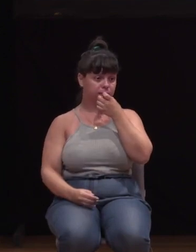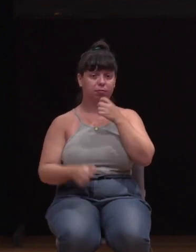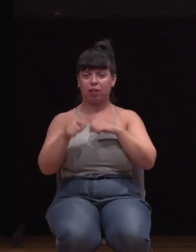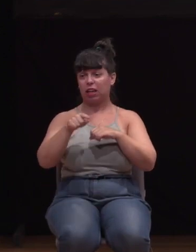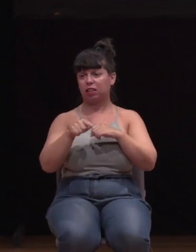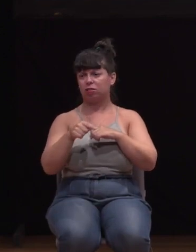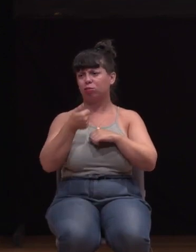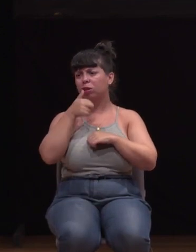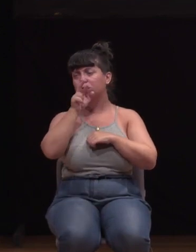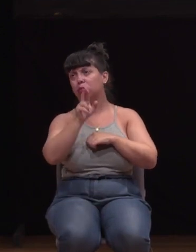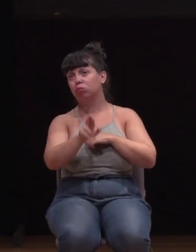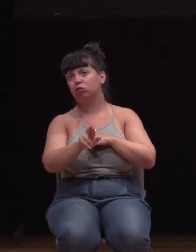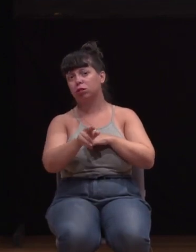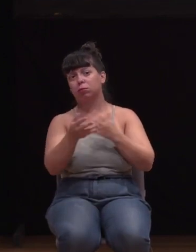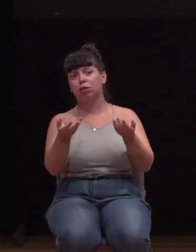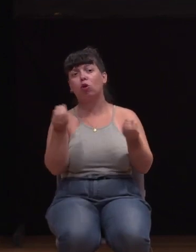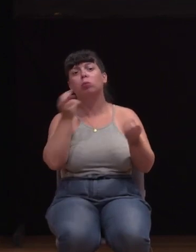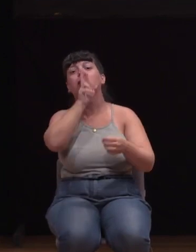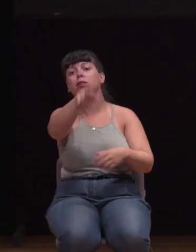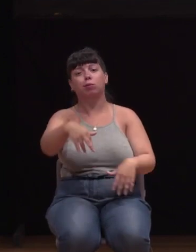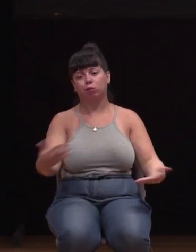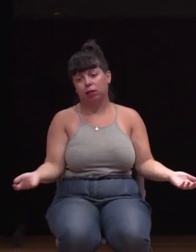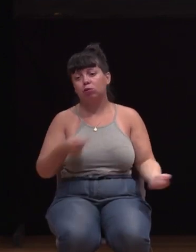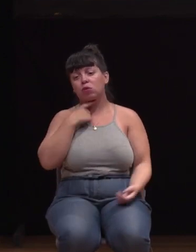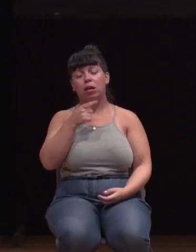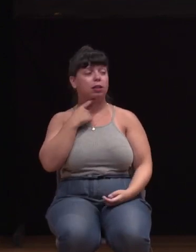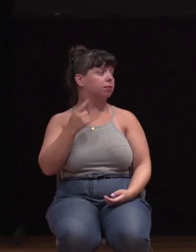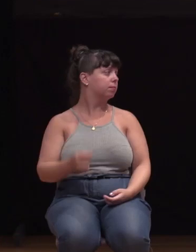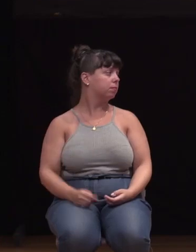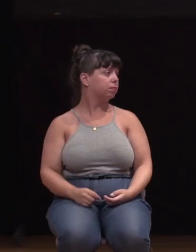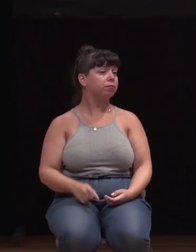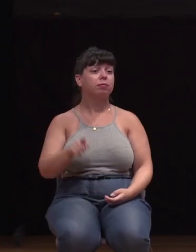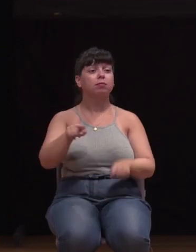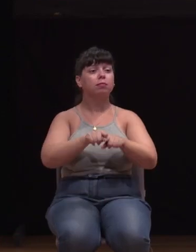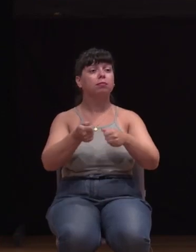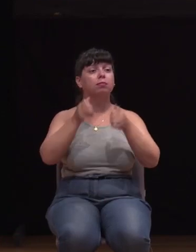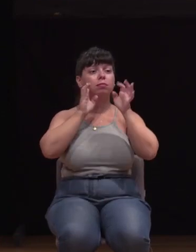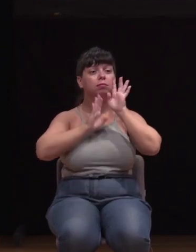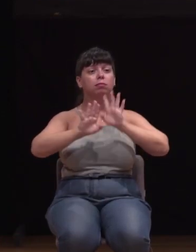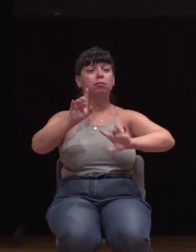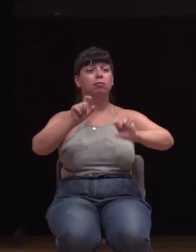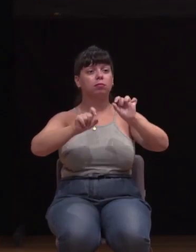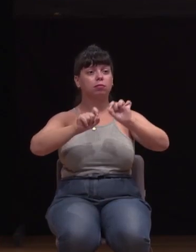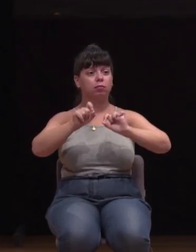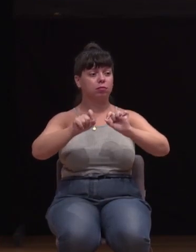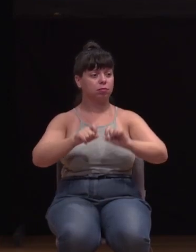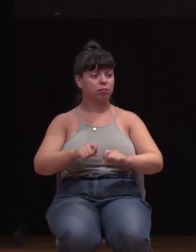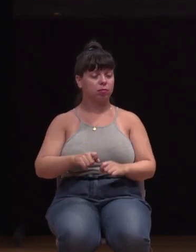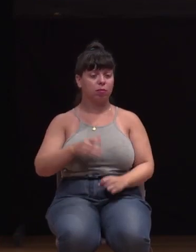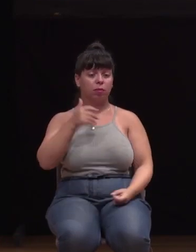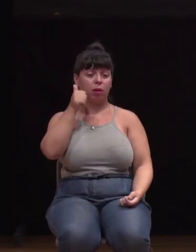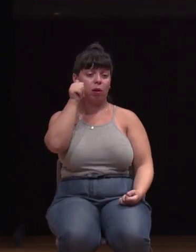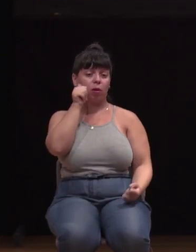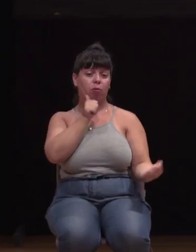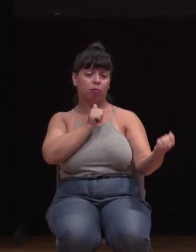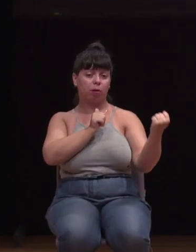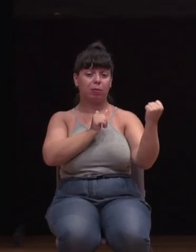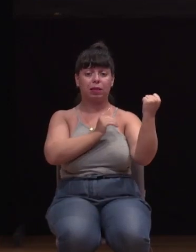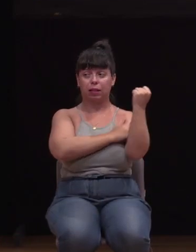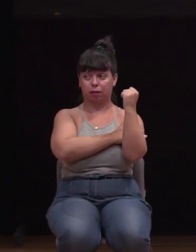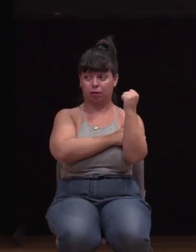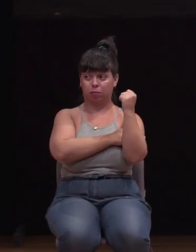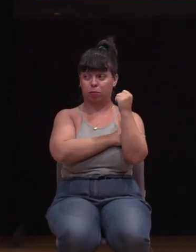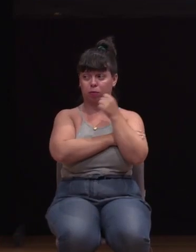isso. Não respondi muito, mas também não dá para responder, né? Eu acho que a gente tem que tomar um outro cuidado, que é o seguinte: na base, o feminismo ele criticava